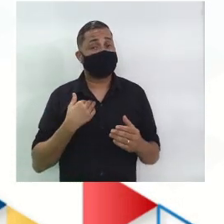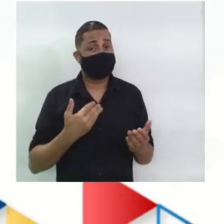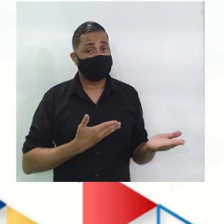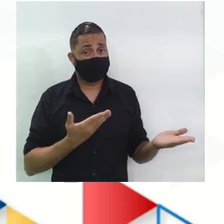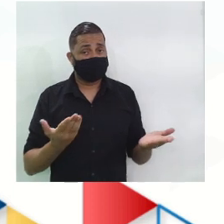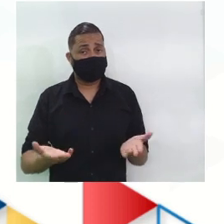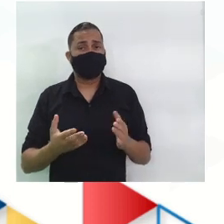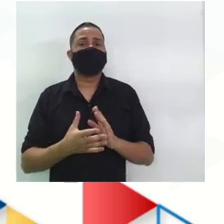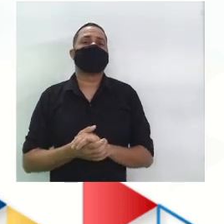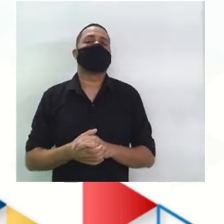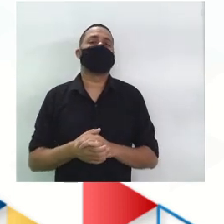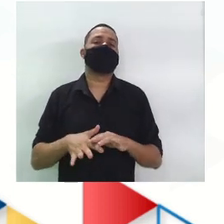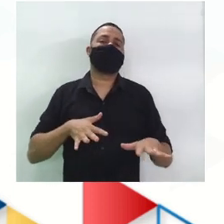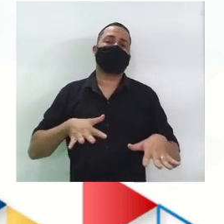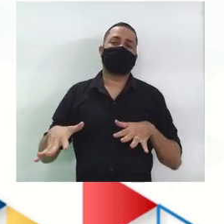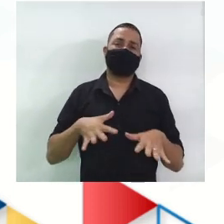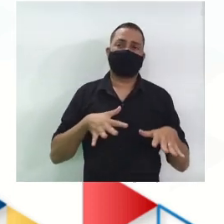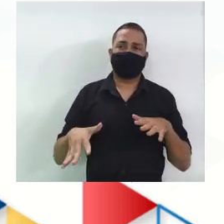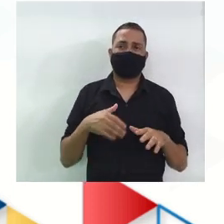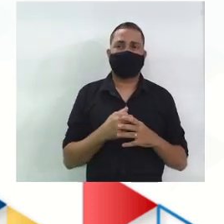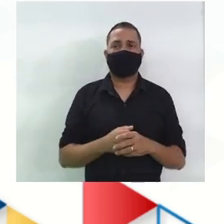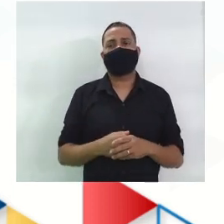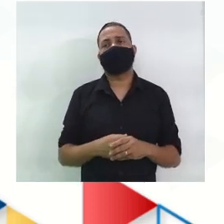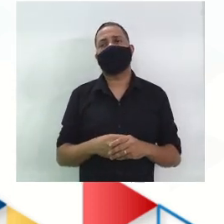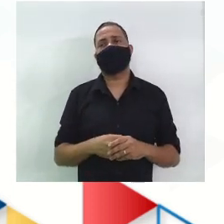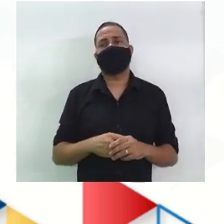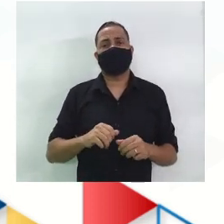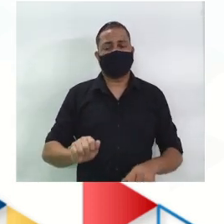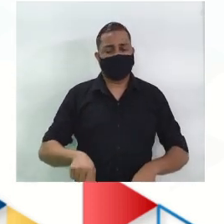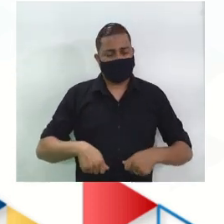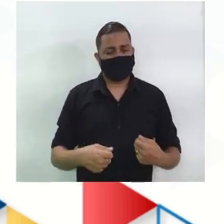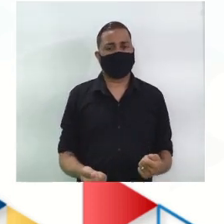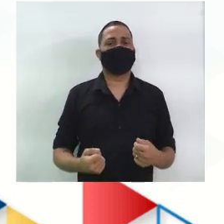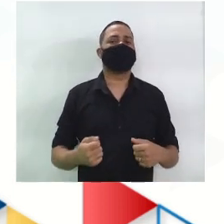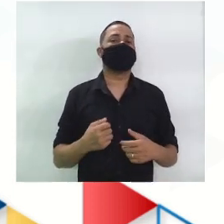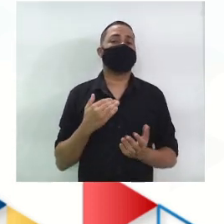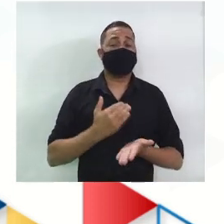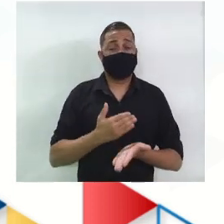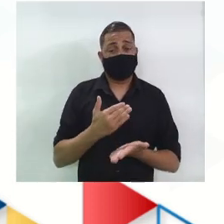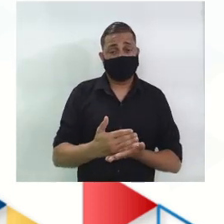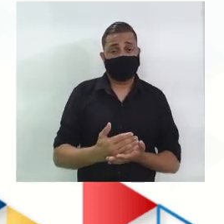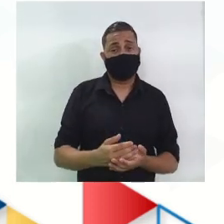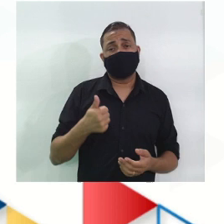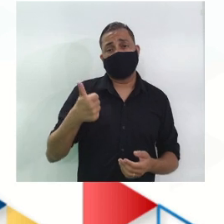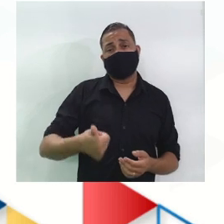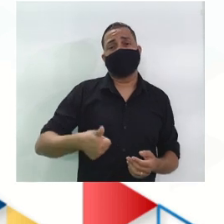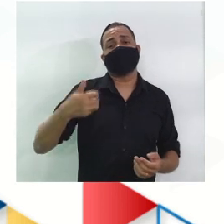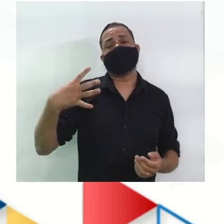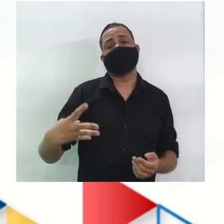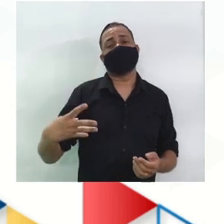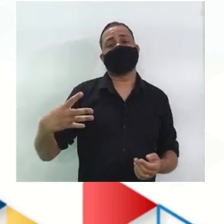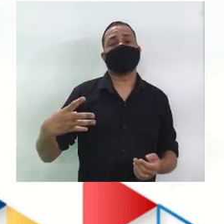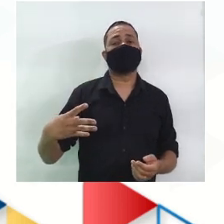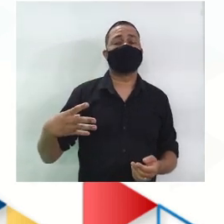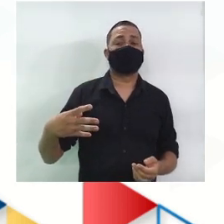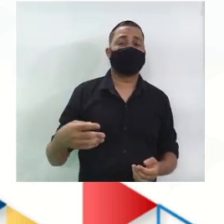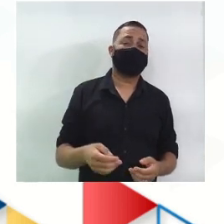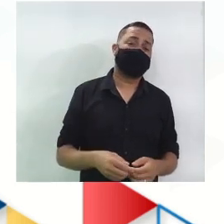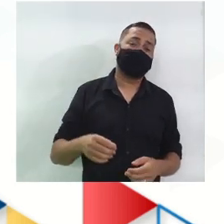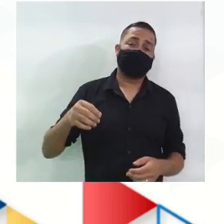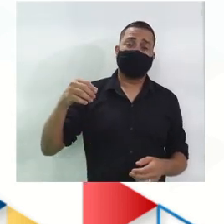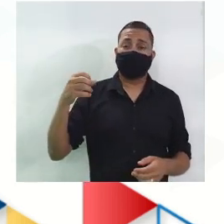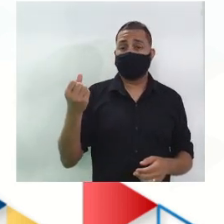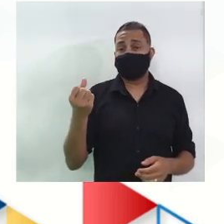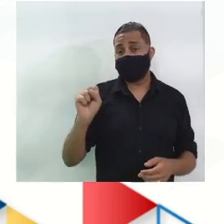o seguinte: o movimento retomou sua força a partir de 1486, com o